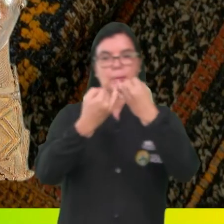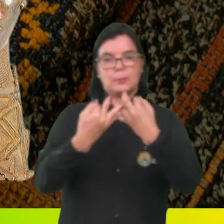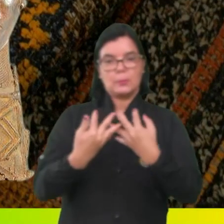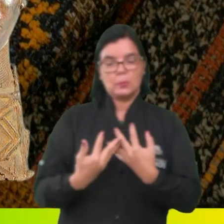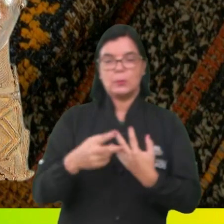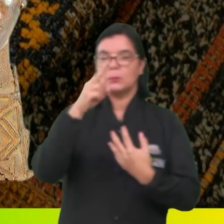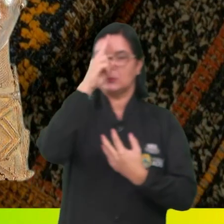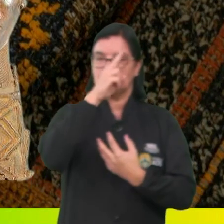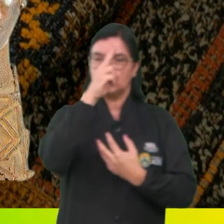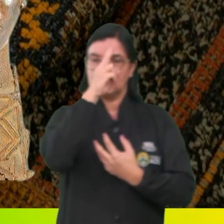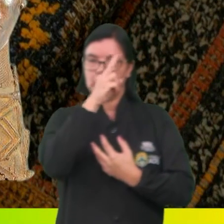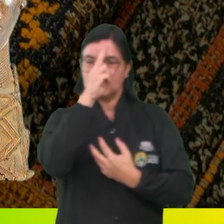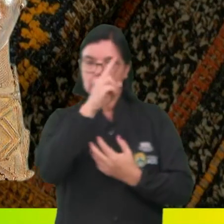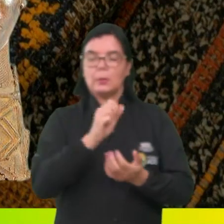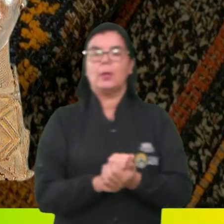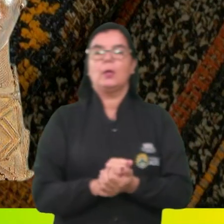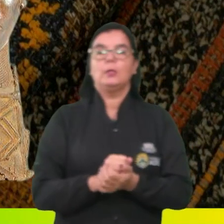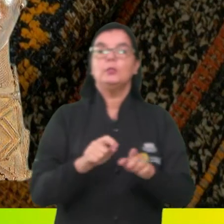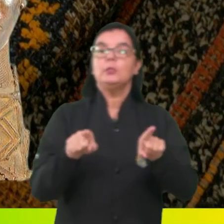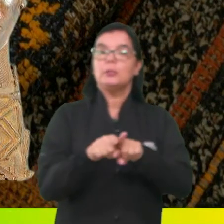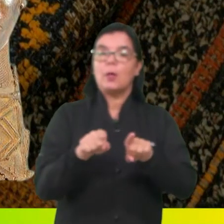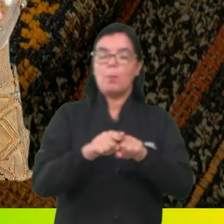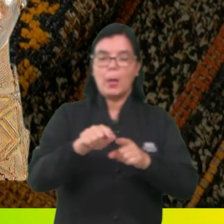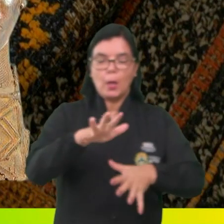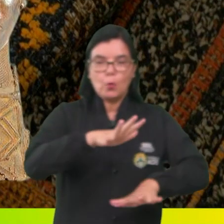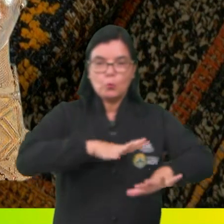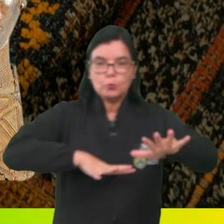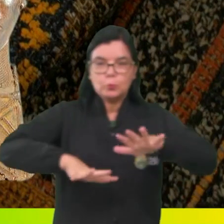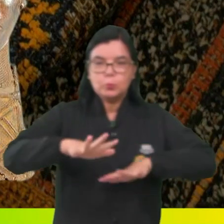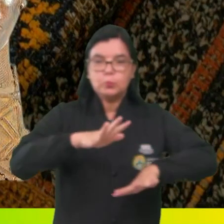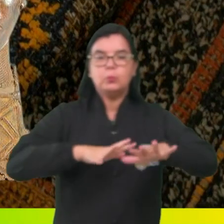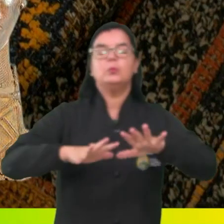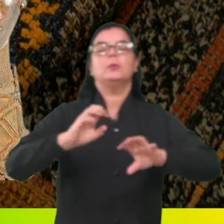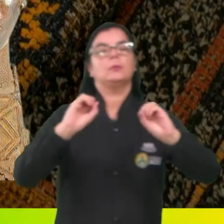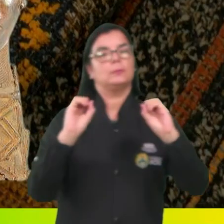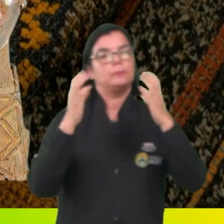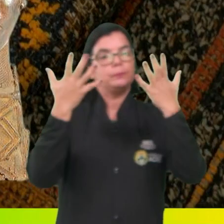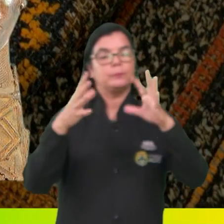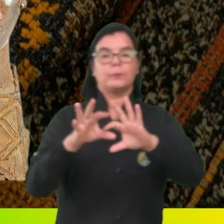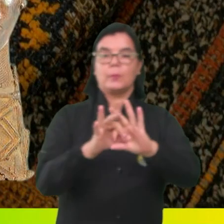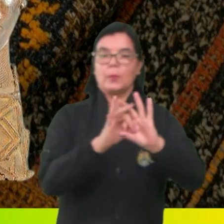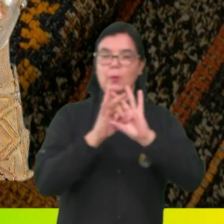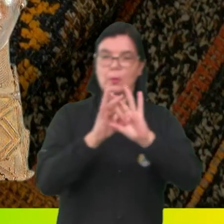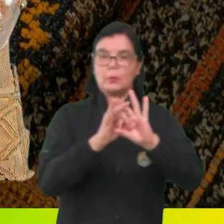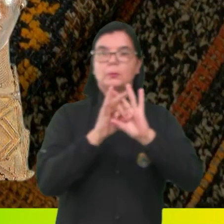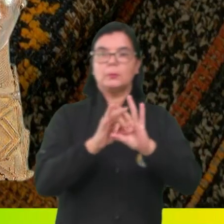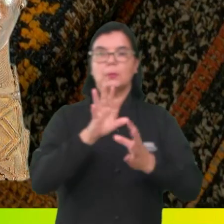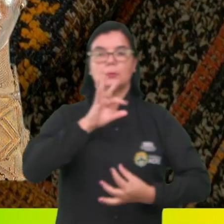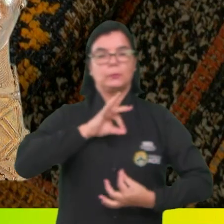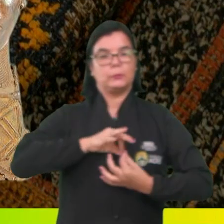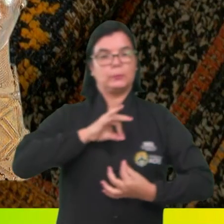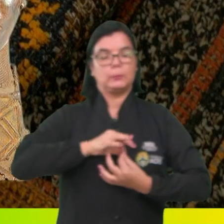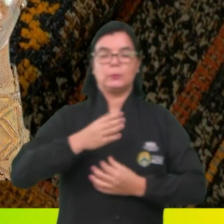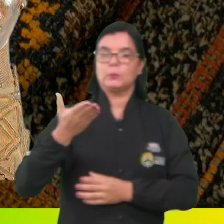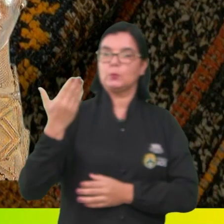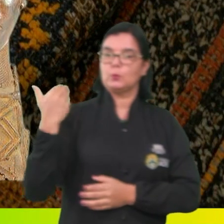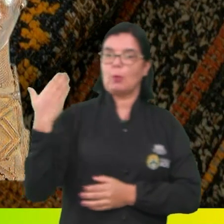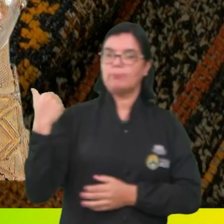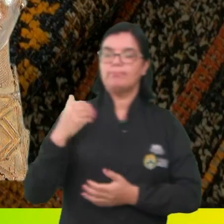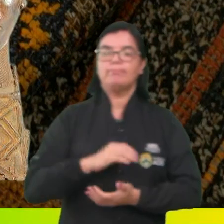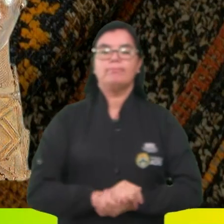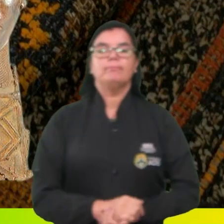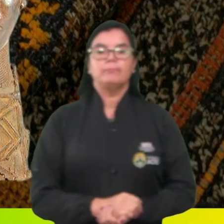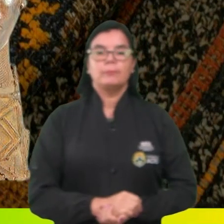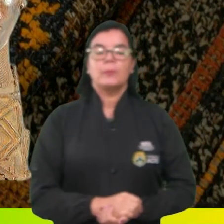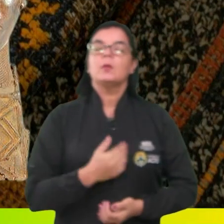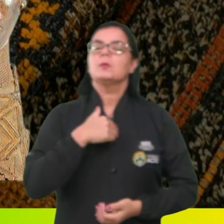de histórias, rituais e cerimônias e conecta os usuários a espíritos ancestrais. A gente